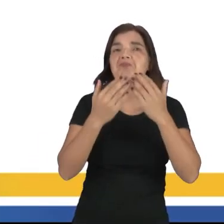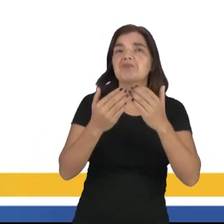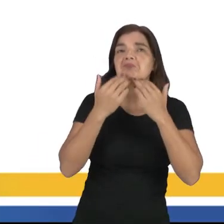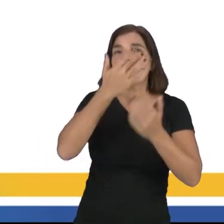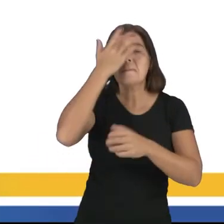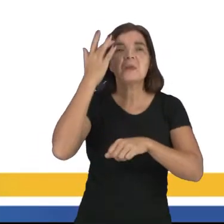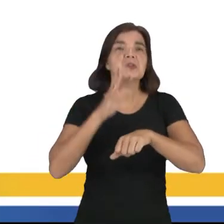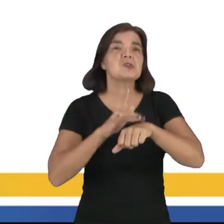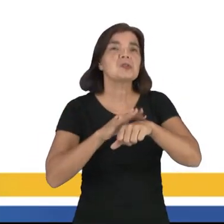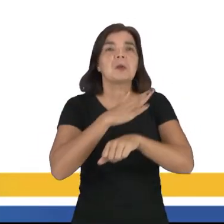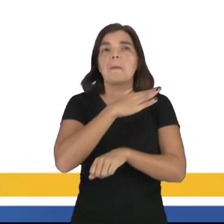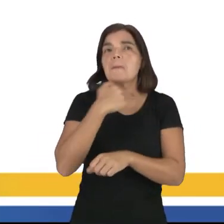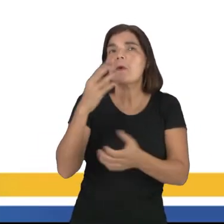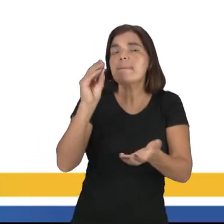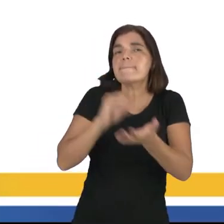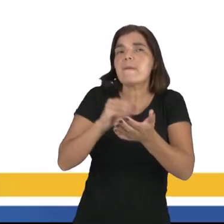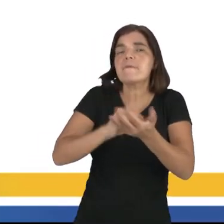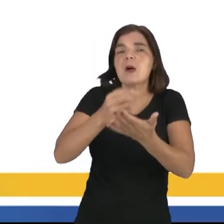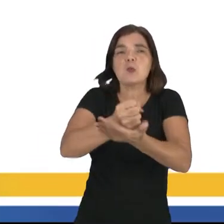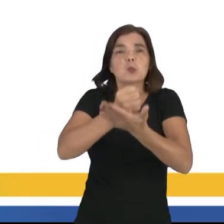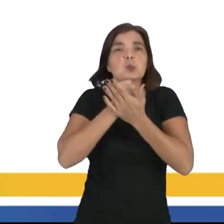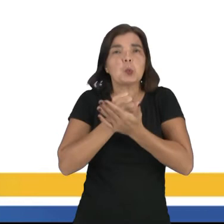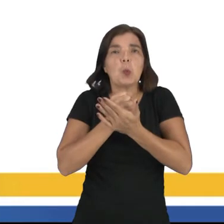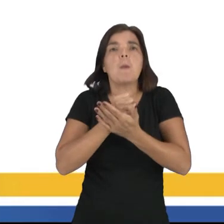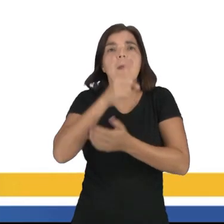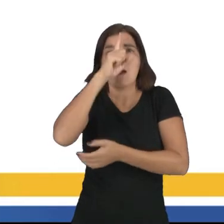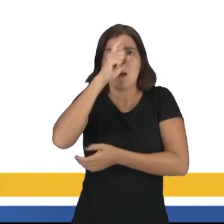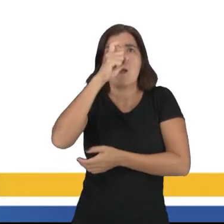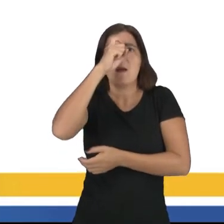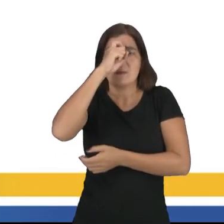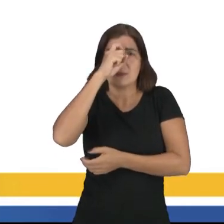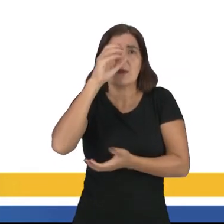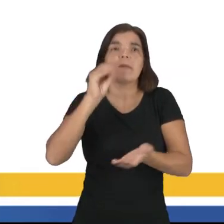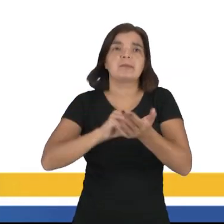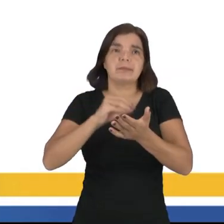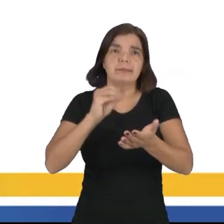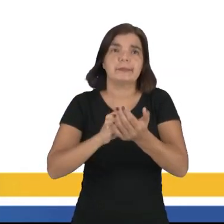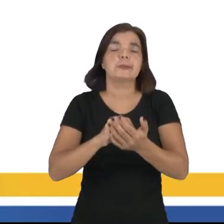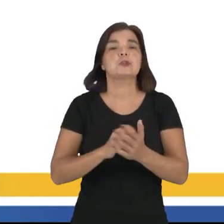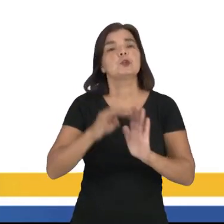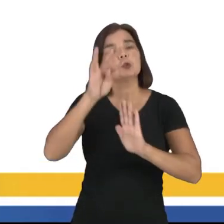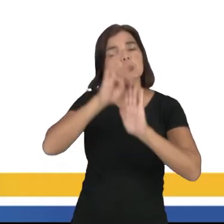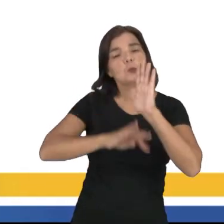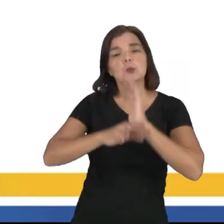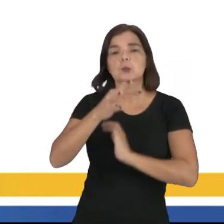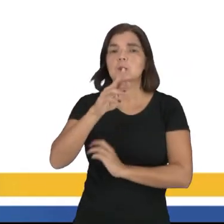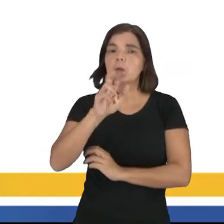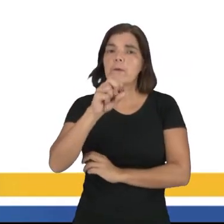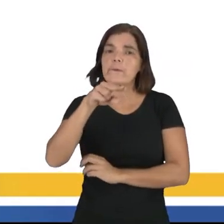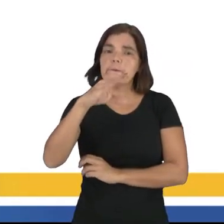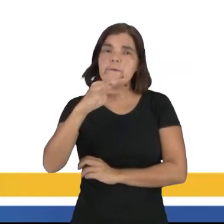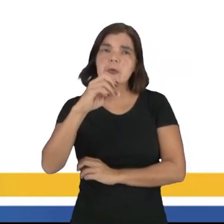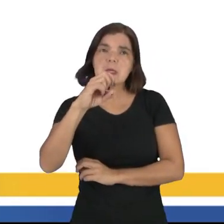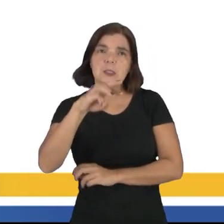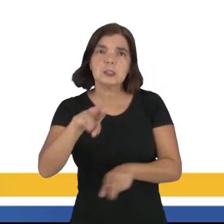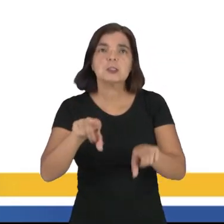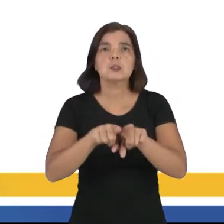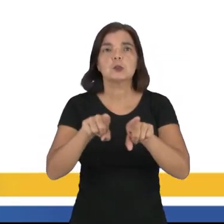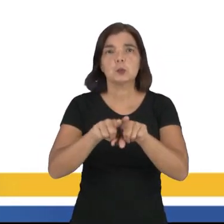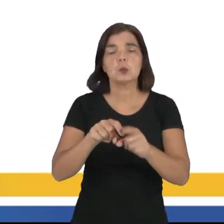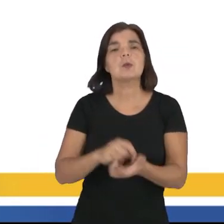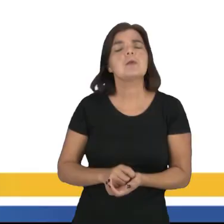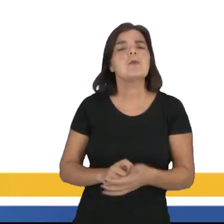interessam ao doente que vai morrer por falta de socorro médico as razões dessa falta. Texto de Francisco Moura. E